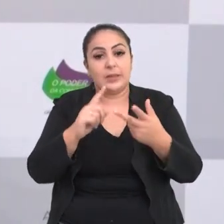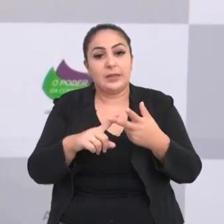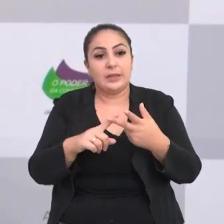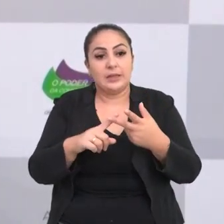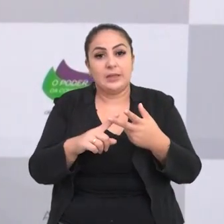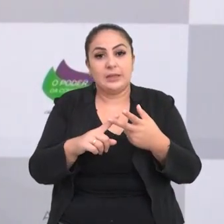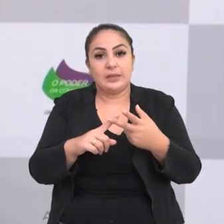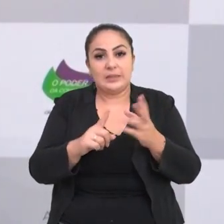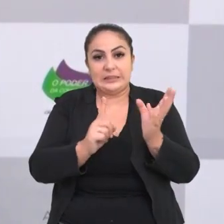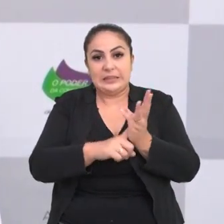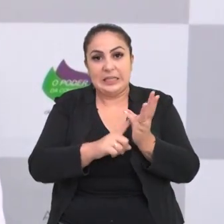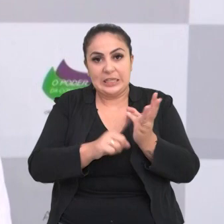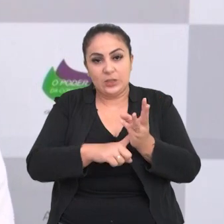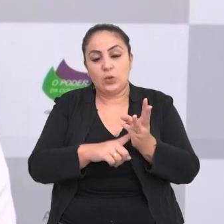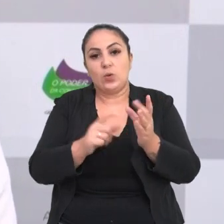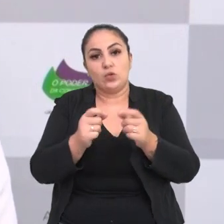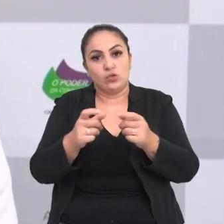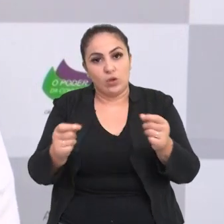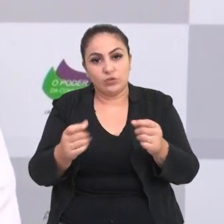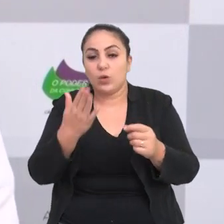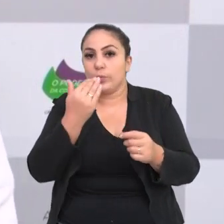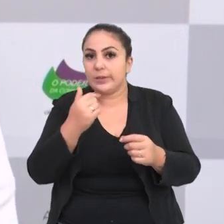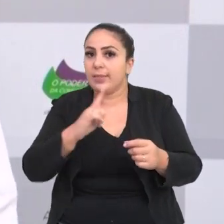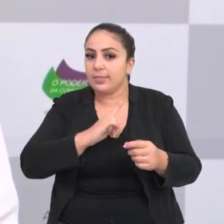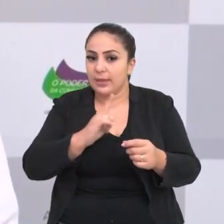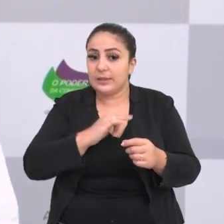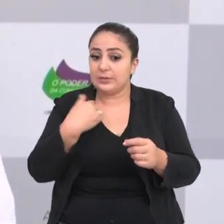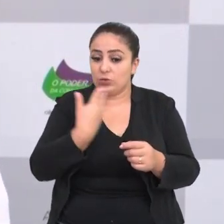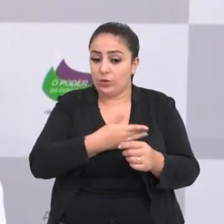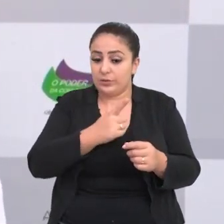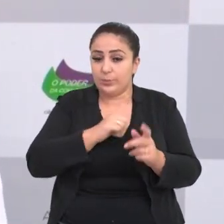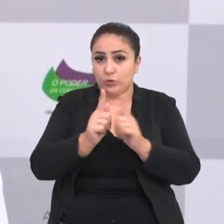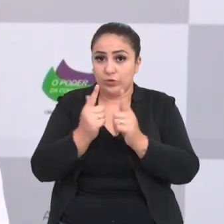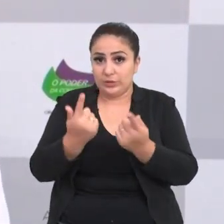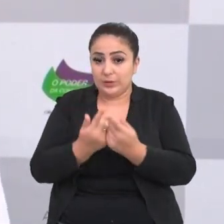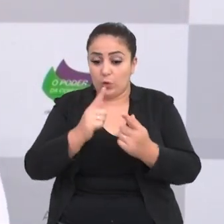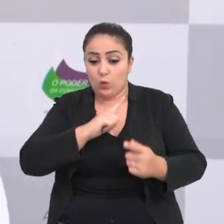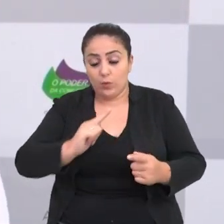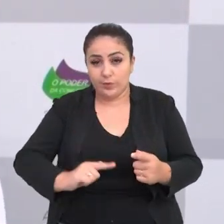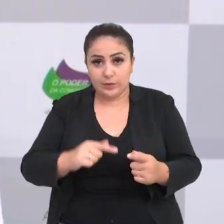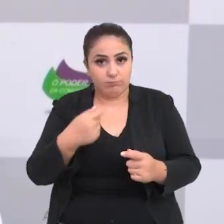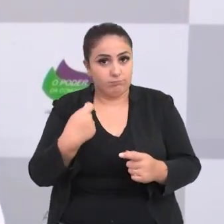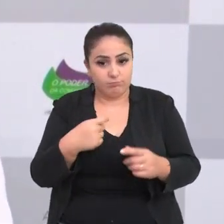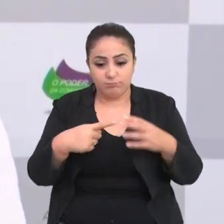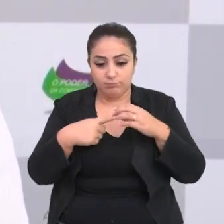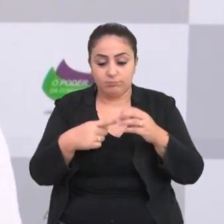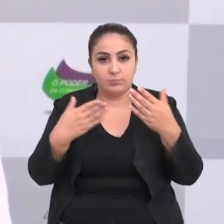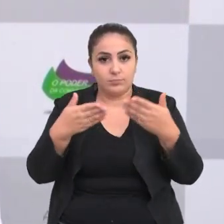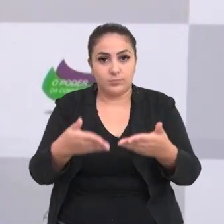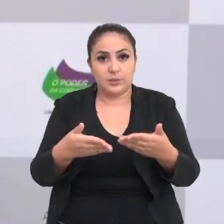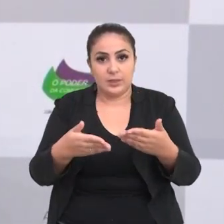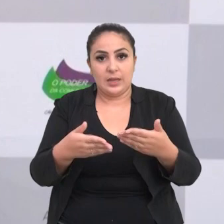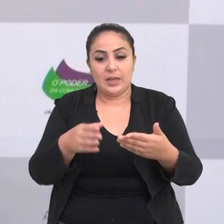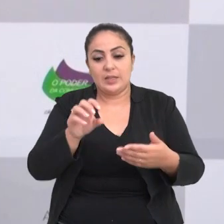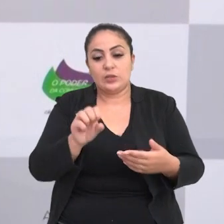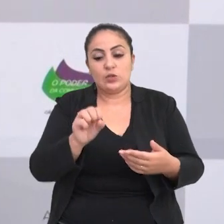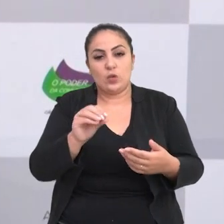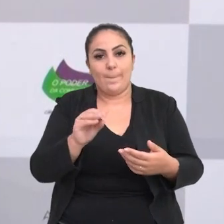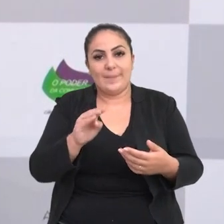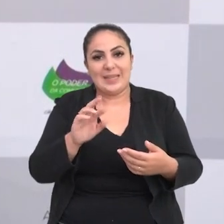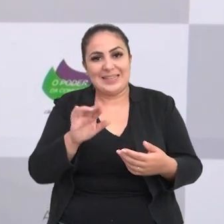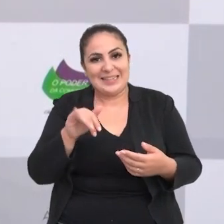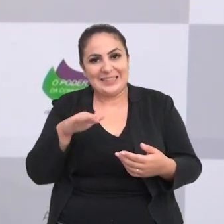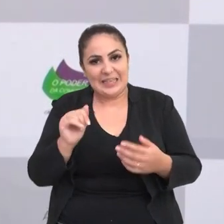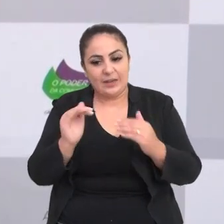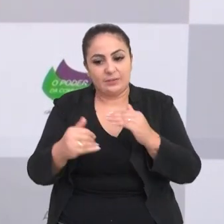tem. Agora, se nós temos gestores, governos que não priorizam a soberania alimentar